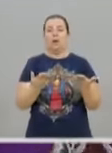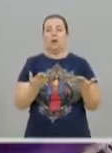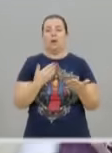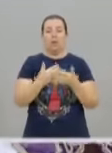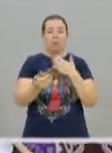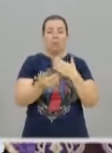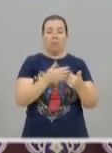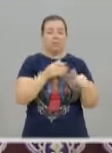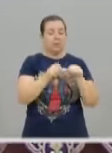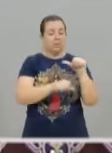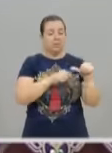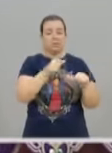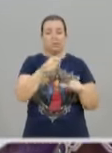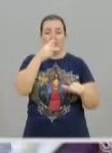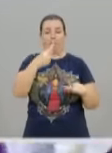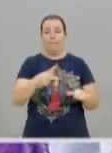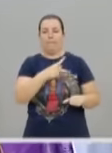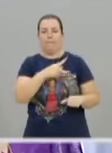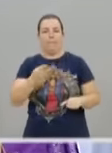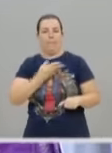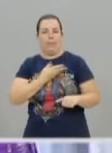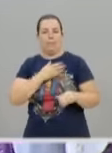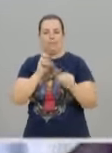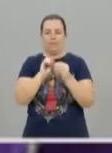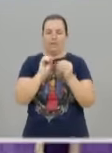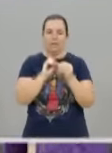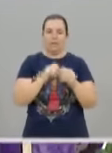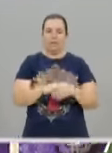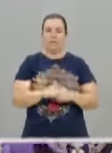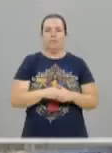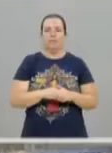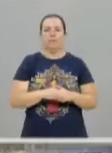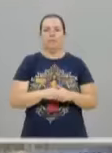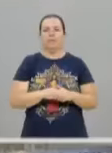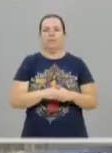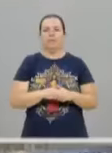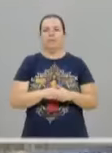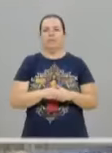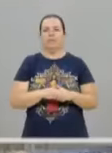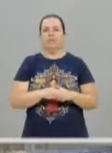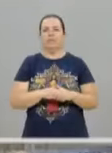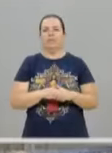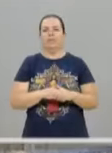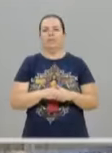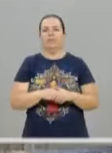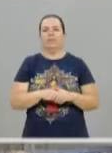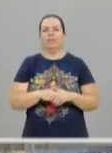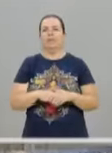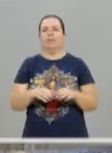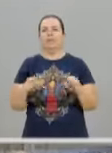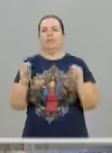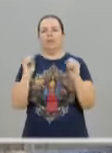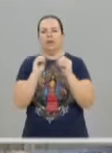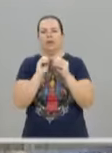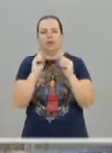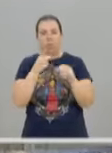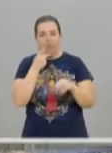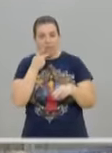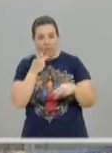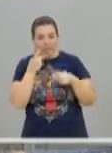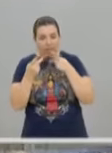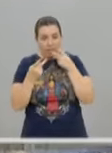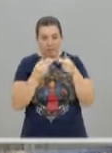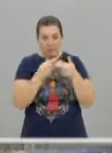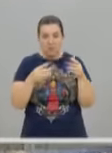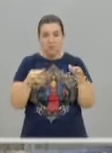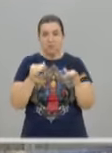o papa faz Dá um exemplo fala da possibilidade de diaconisas nossa treme parece que vai